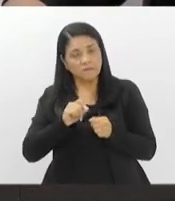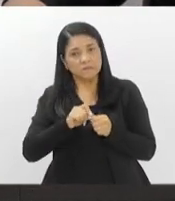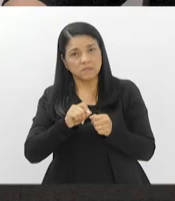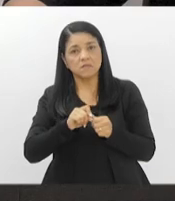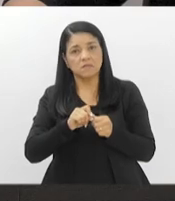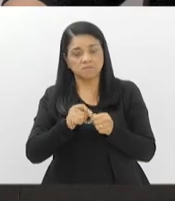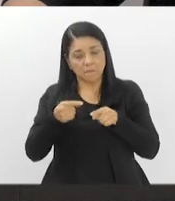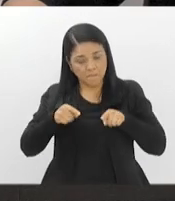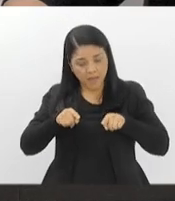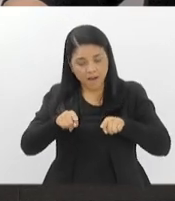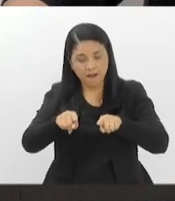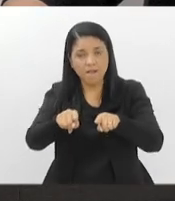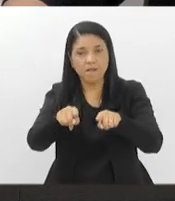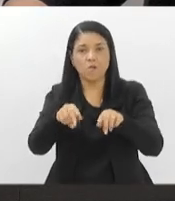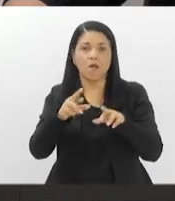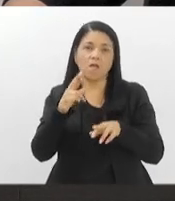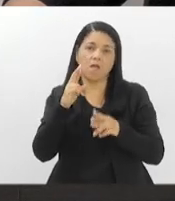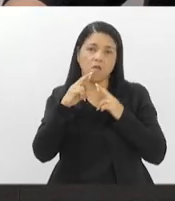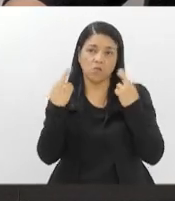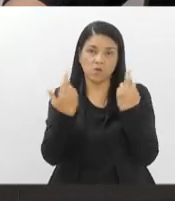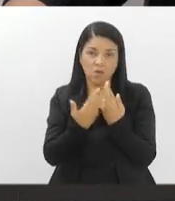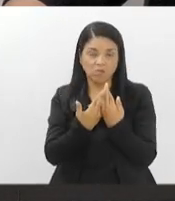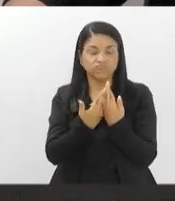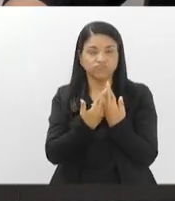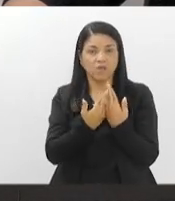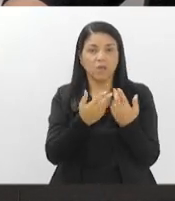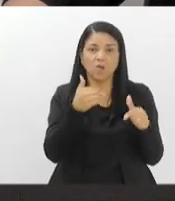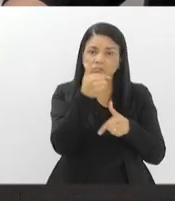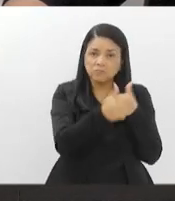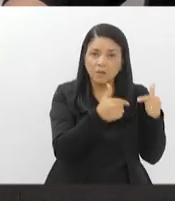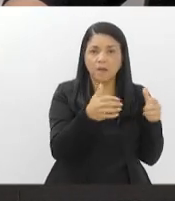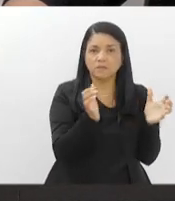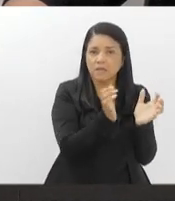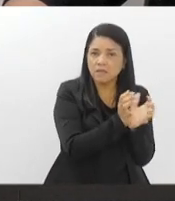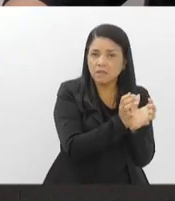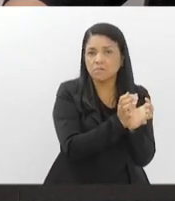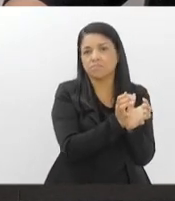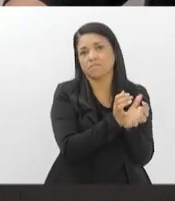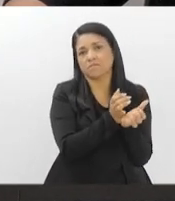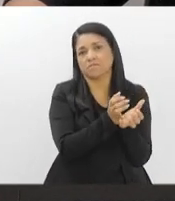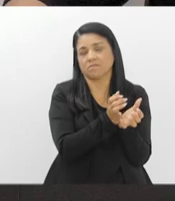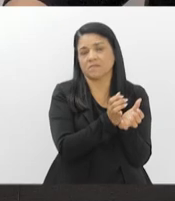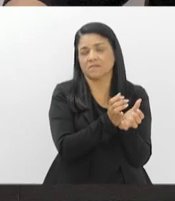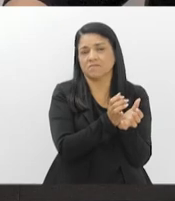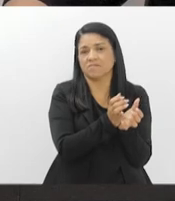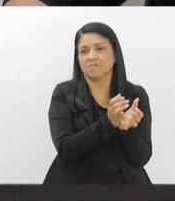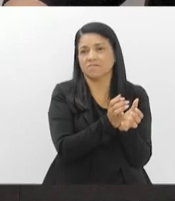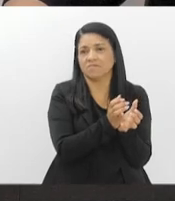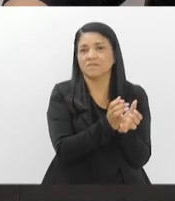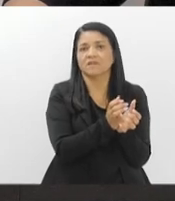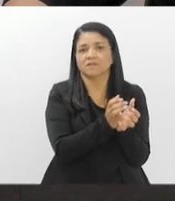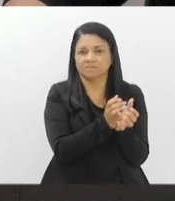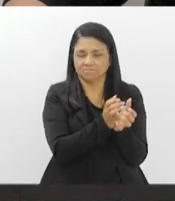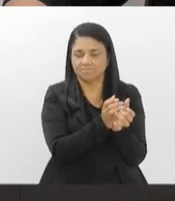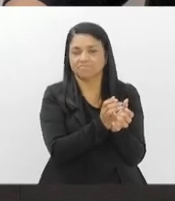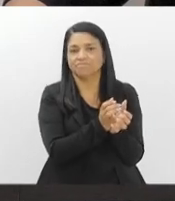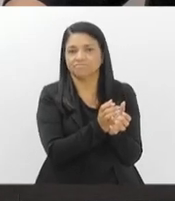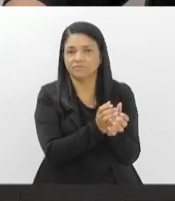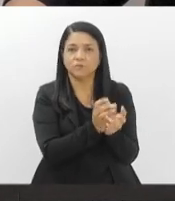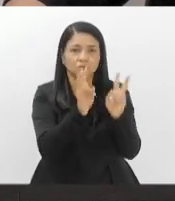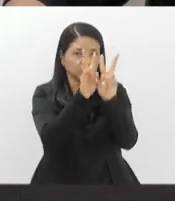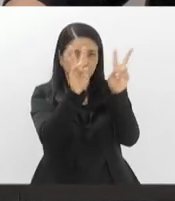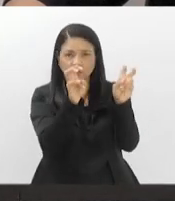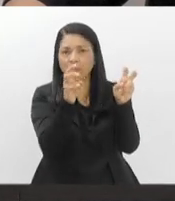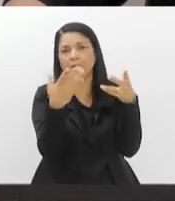questões que são paralelas à reuniões que é o trabalho mesmo do de toda a equipe que tá em volta do do desse